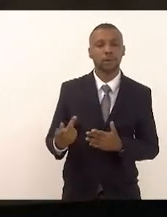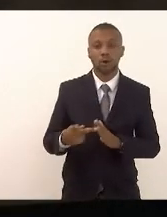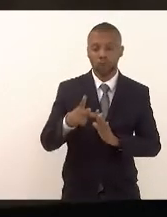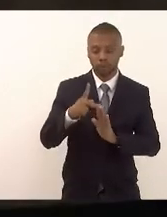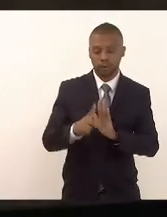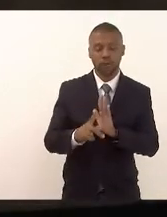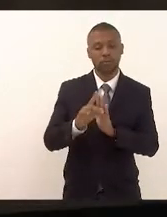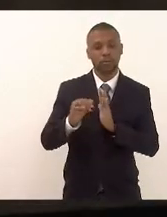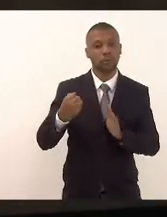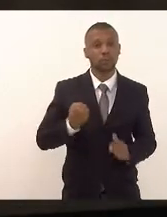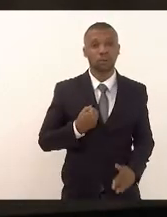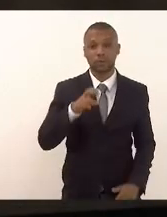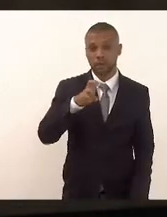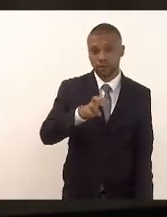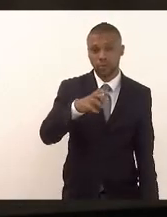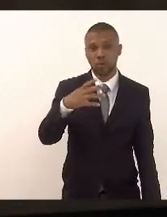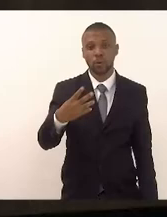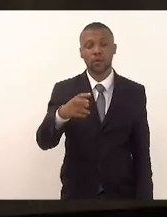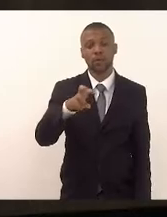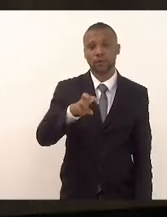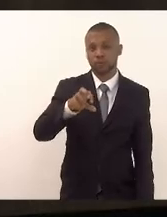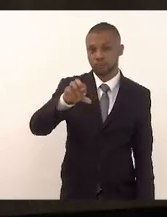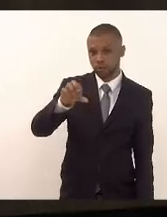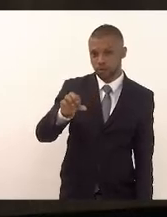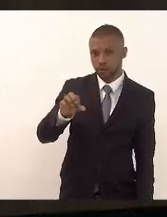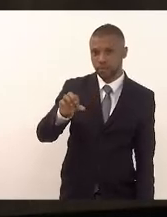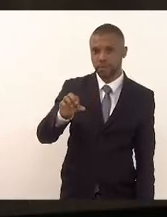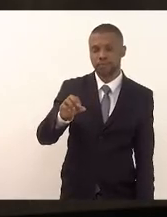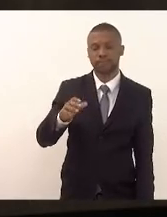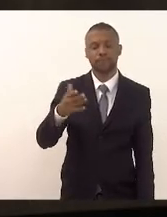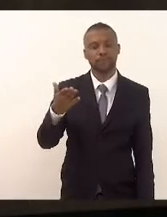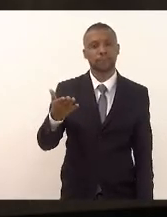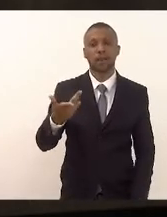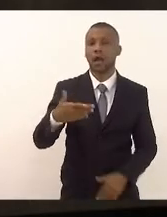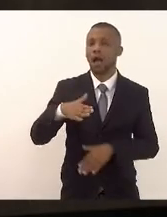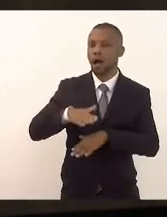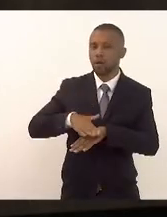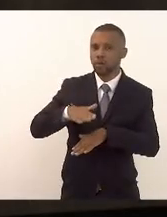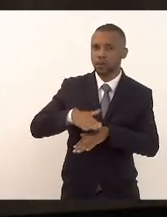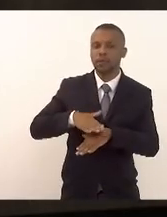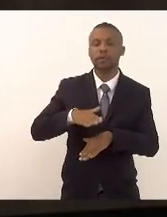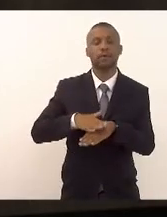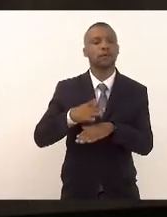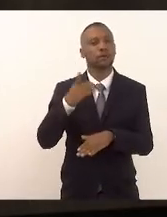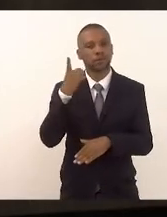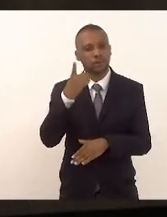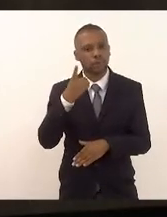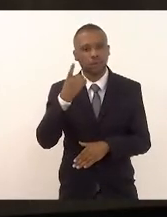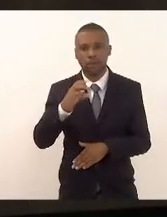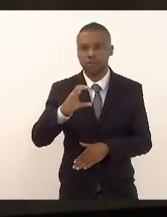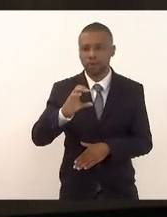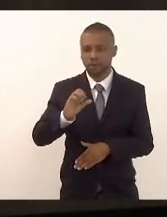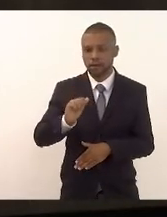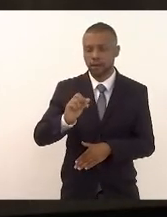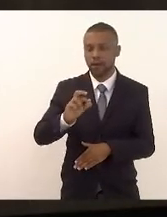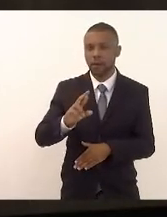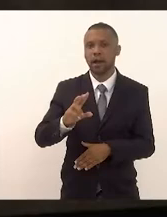projeto de lei 5459, de autoria do deputado Carlos